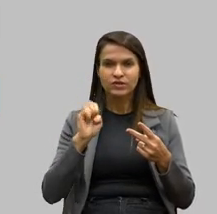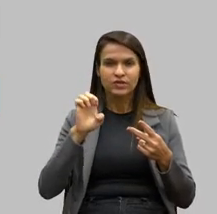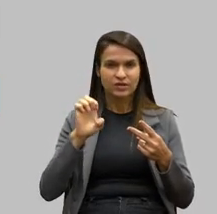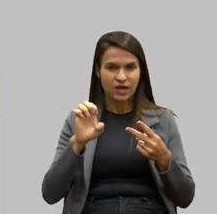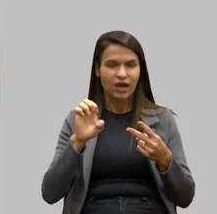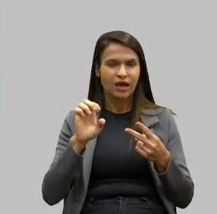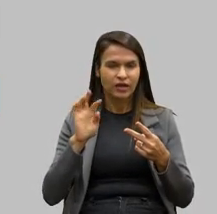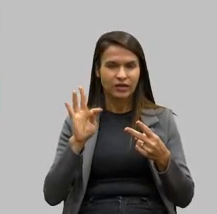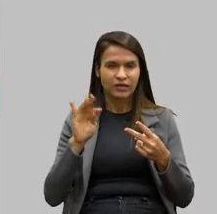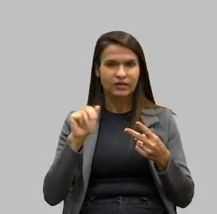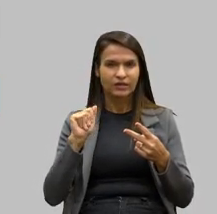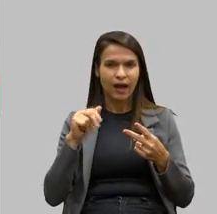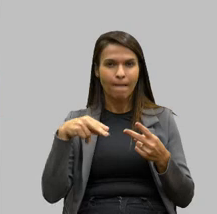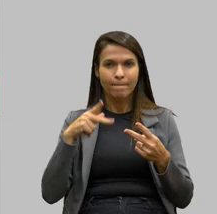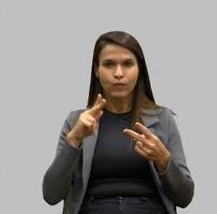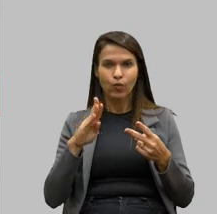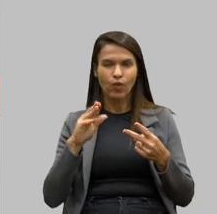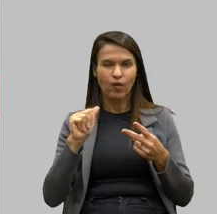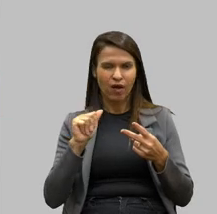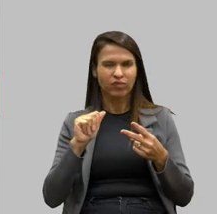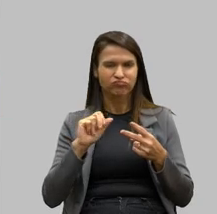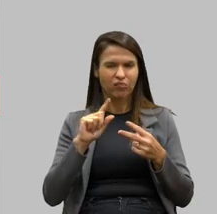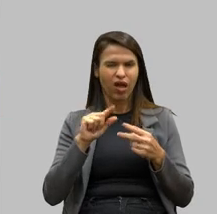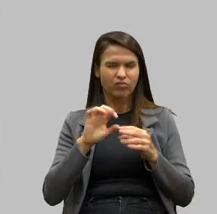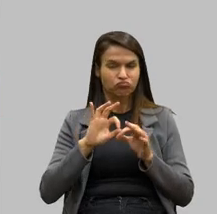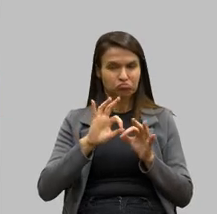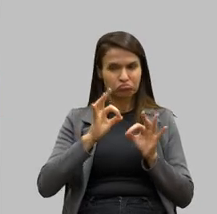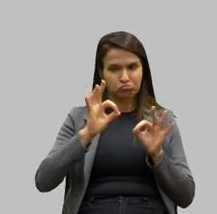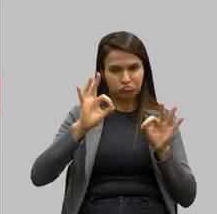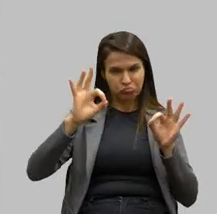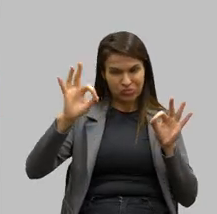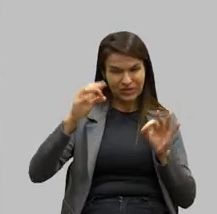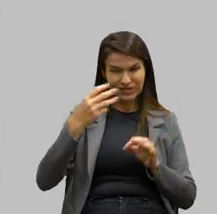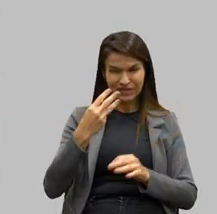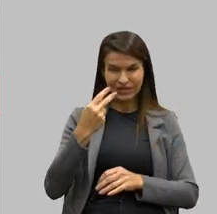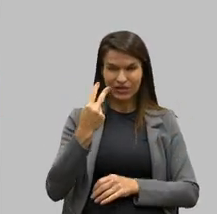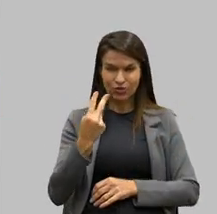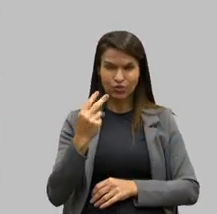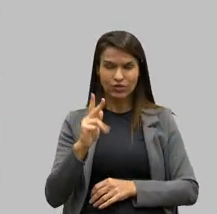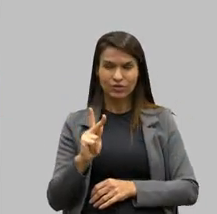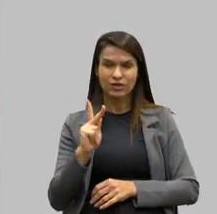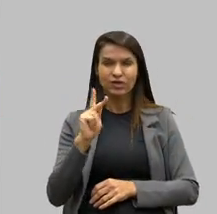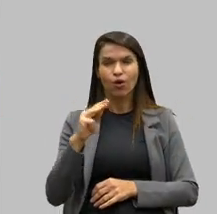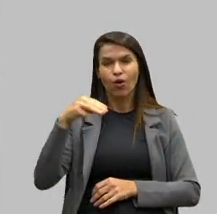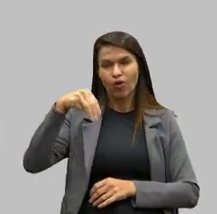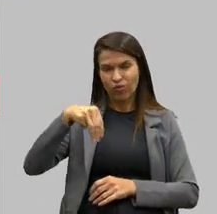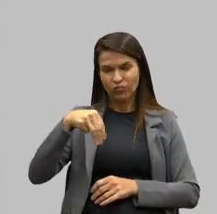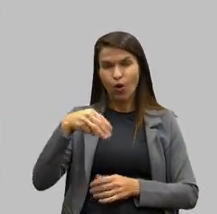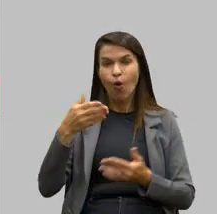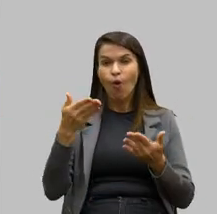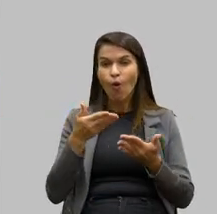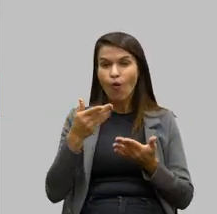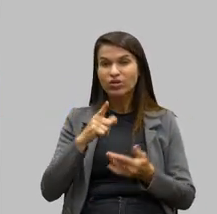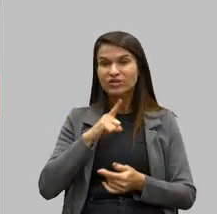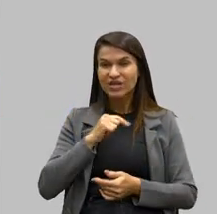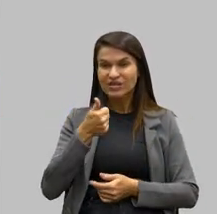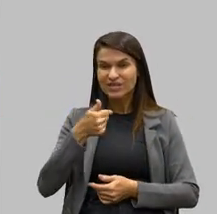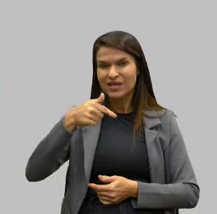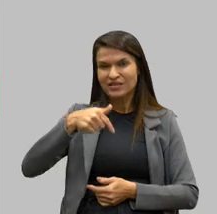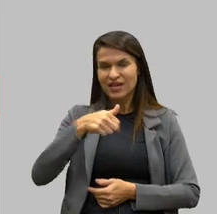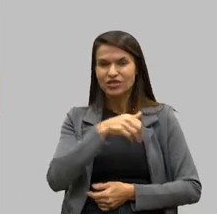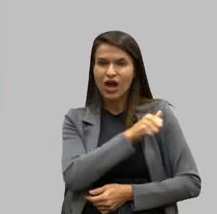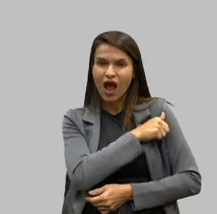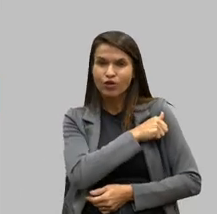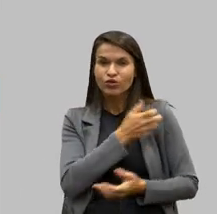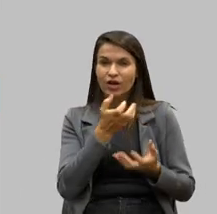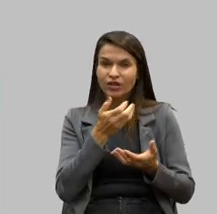muito longe, só de chão, é 32 quilômetros. E tem 17 alunos querendo... Hoje, tem 17 querendo estudar, mas eu tenho certeza